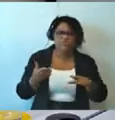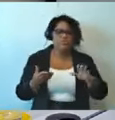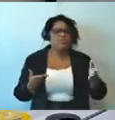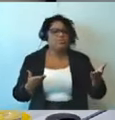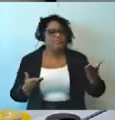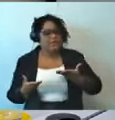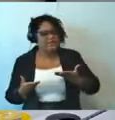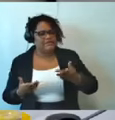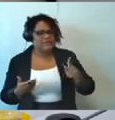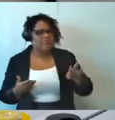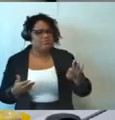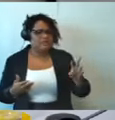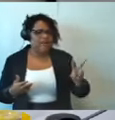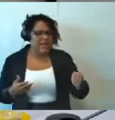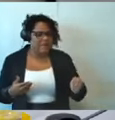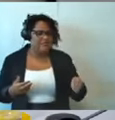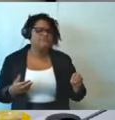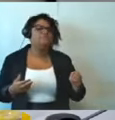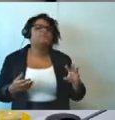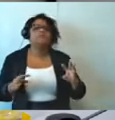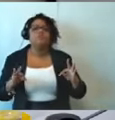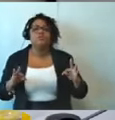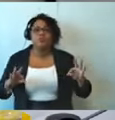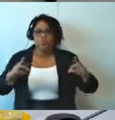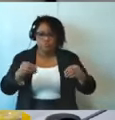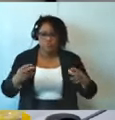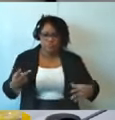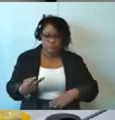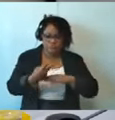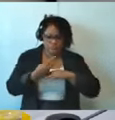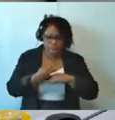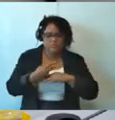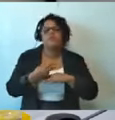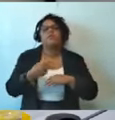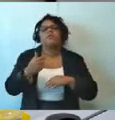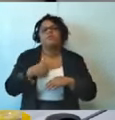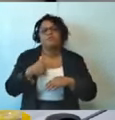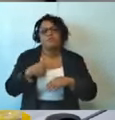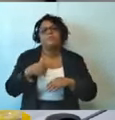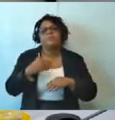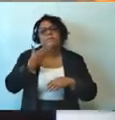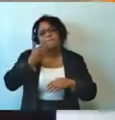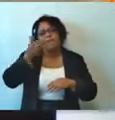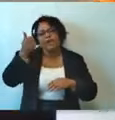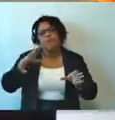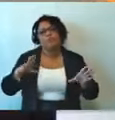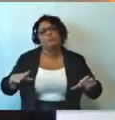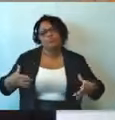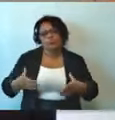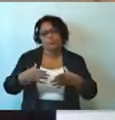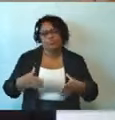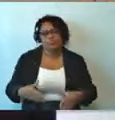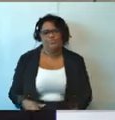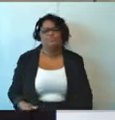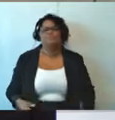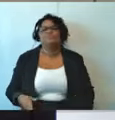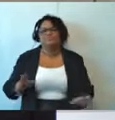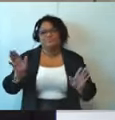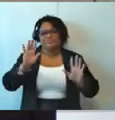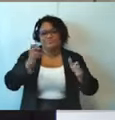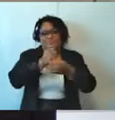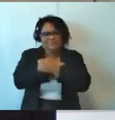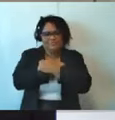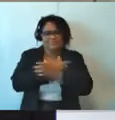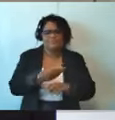comigo. Acredito que quanto mais pessoas se envolver, melhor para todos nós, viu? Um abraço para vocês e até a próxima, pessoal. Obrigado, vereador